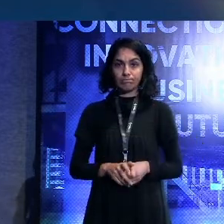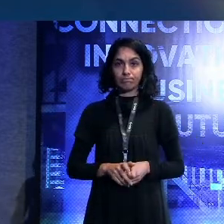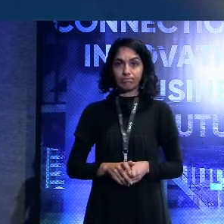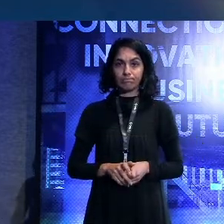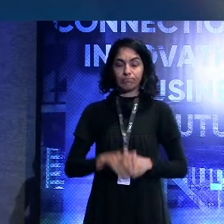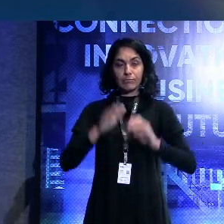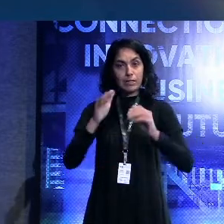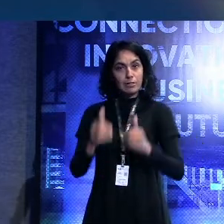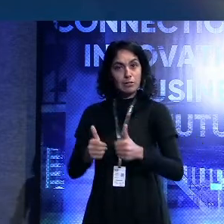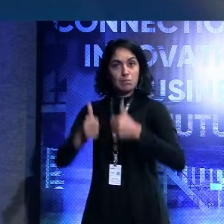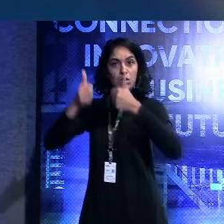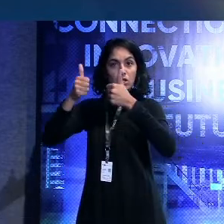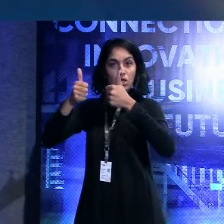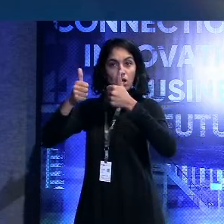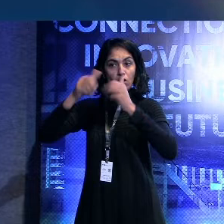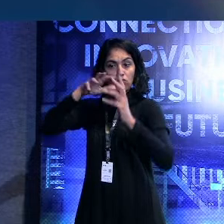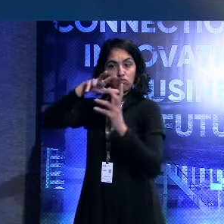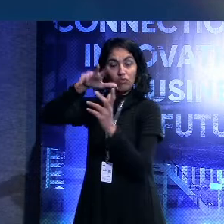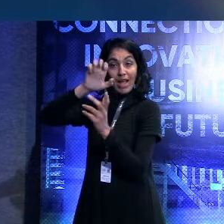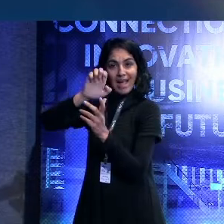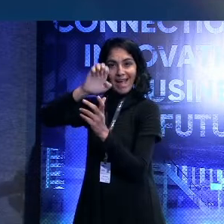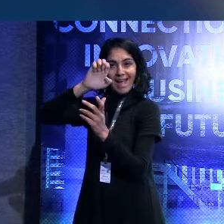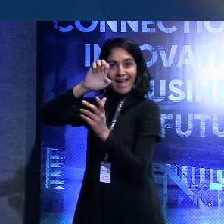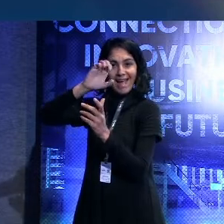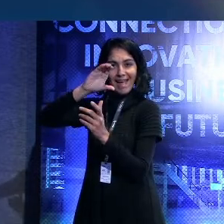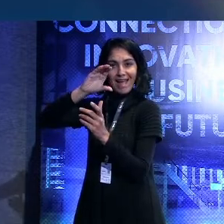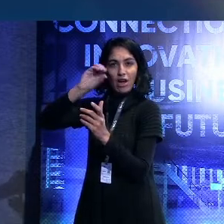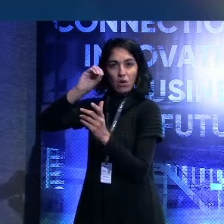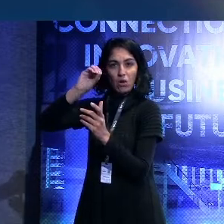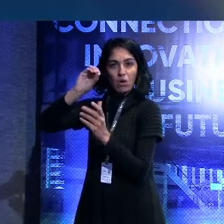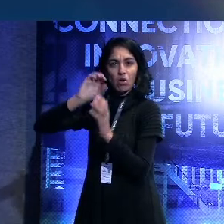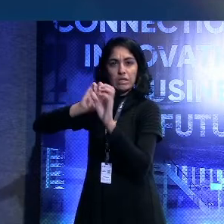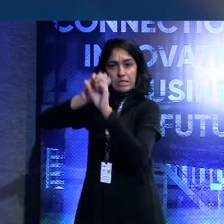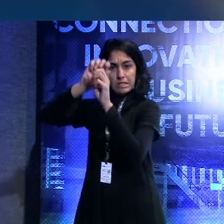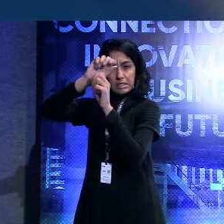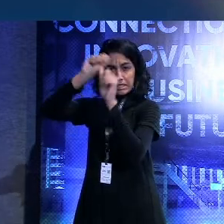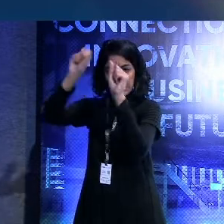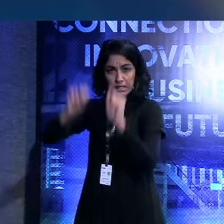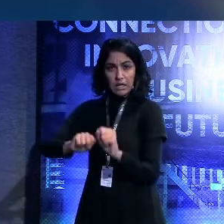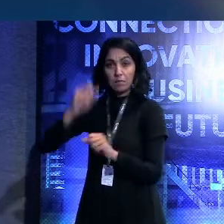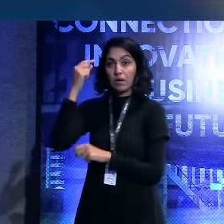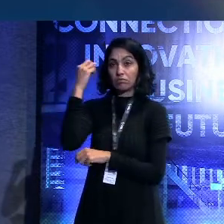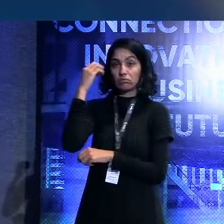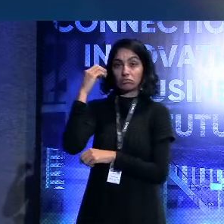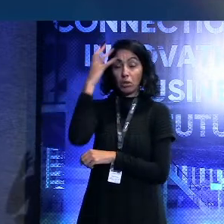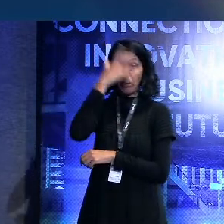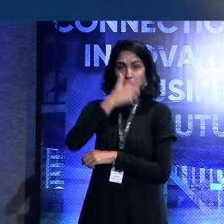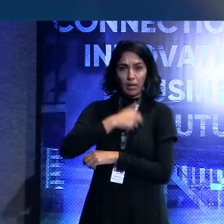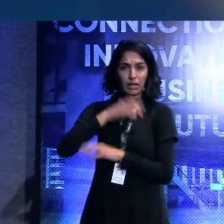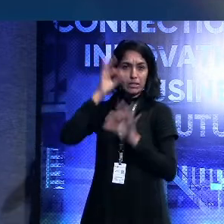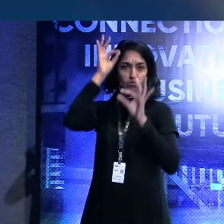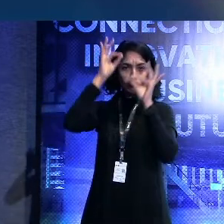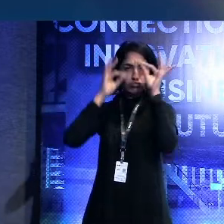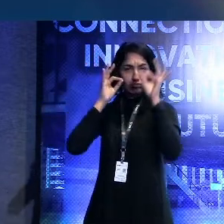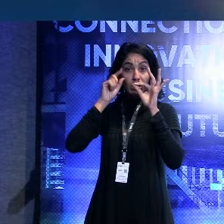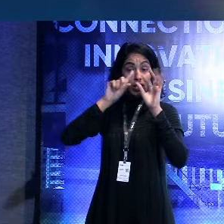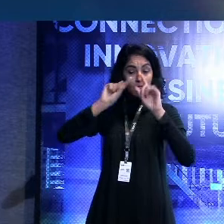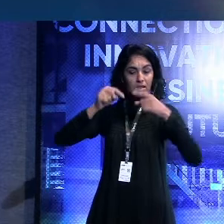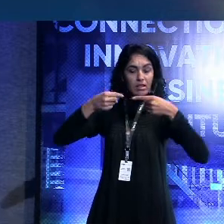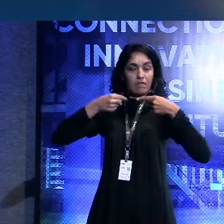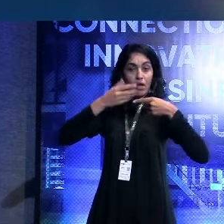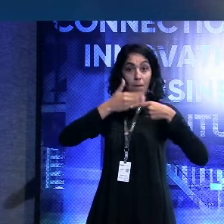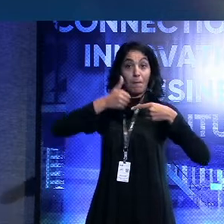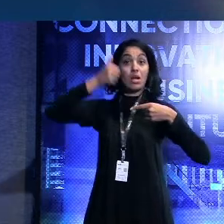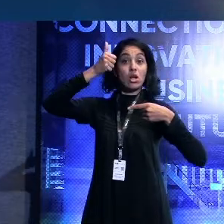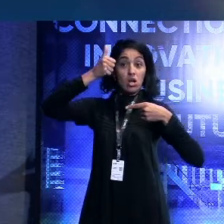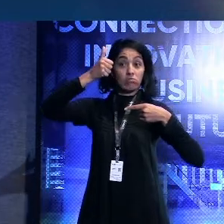melhor ecossistema de beleza do mundo. Essa é a nossa grande missão. E é uma missão que é bem robusta, uma missão que é bem desafiadora. O maior e melhor